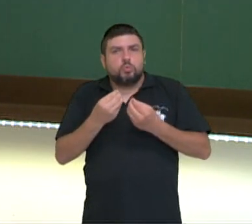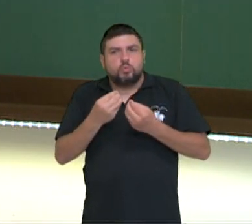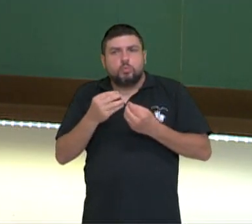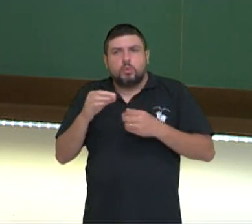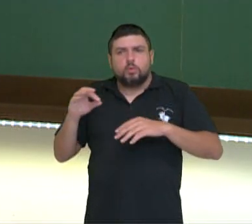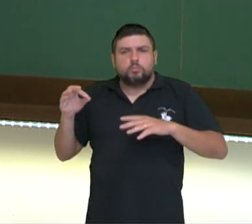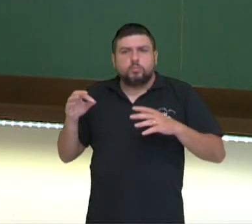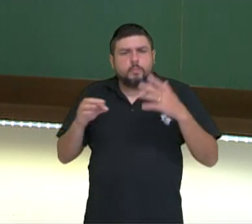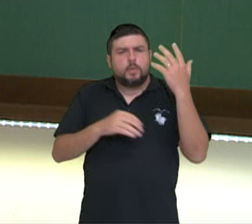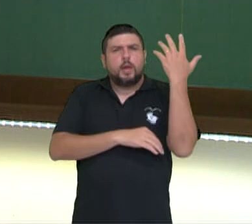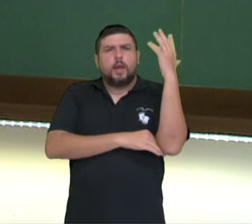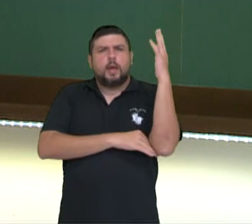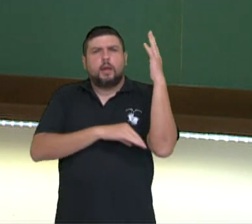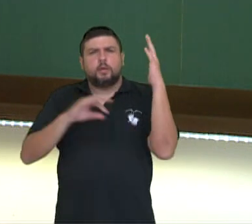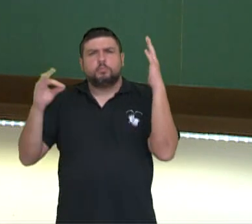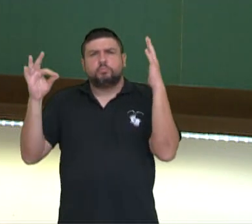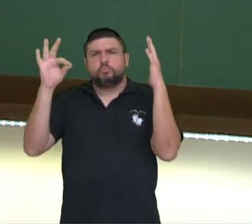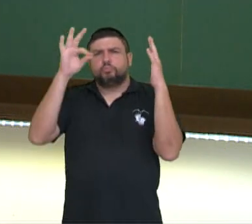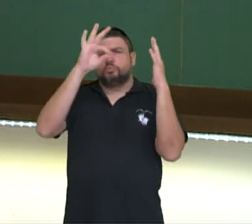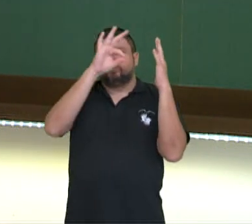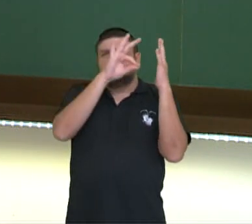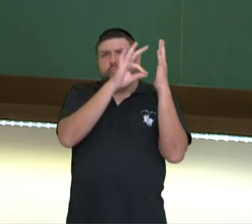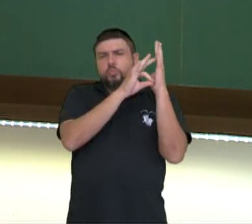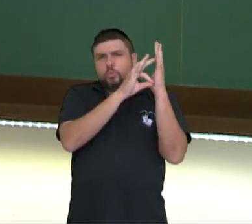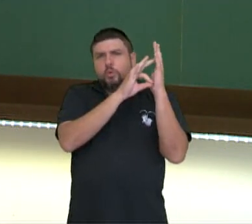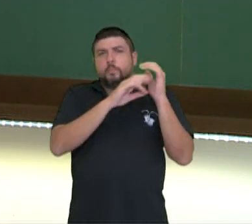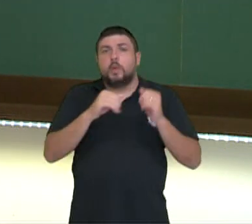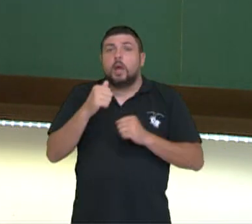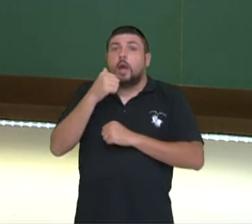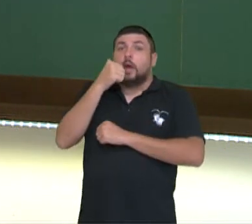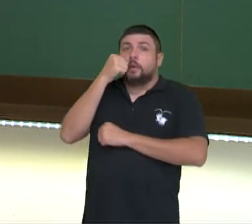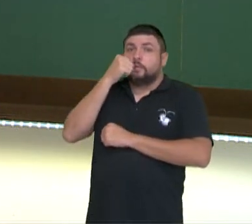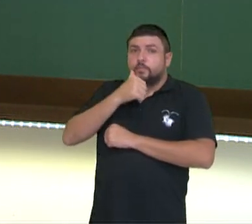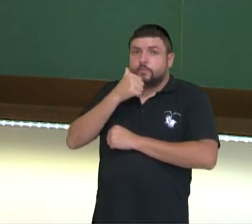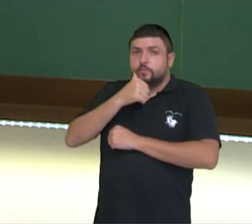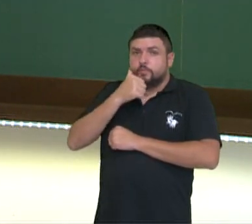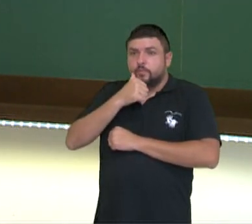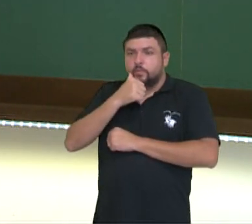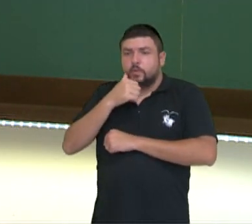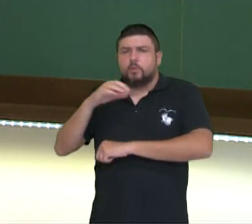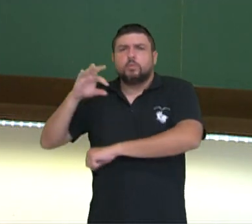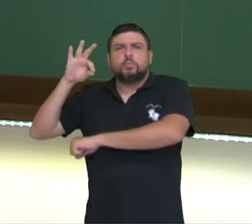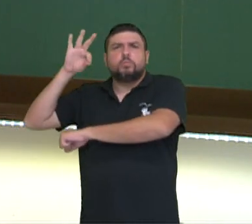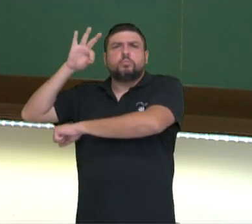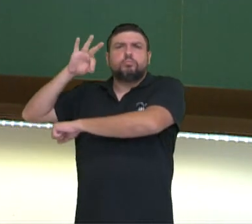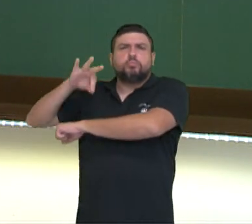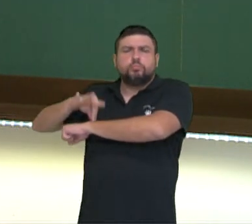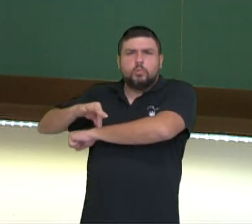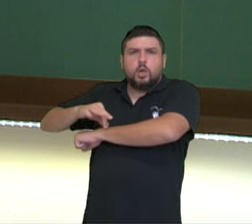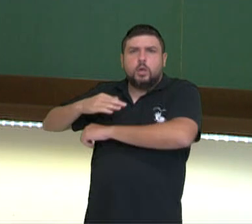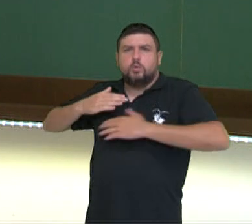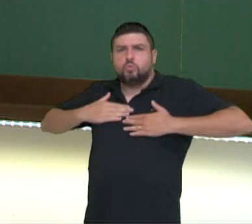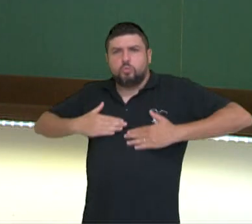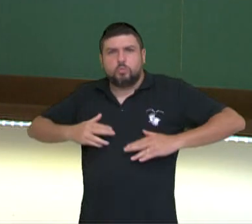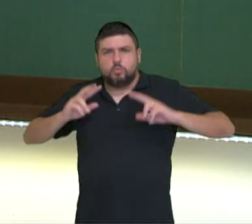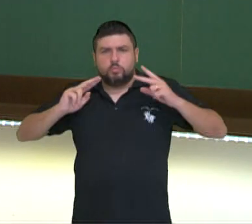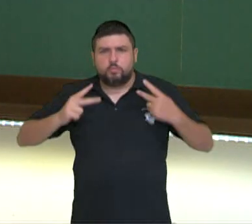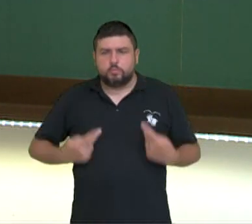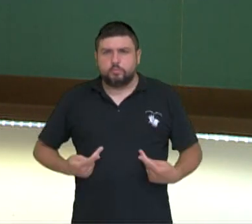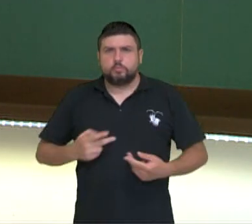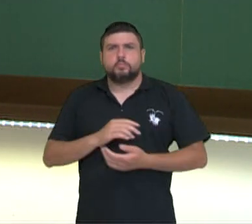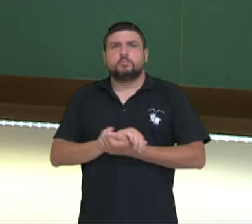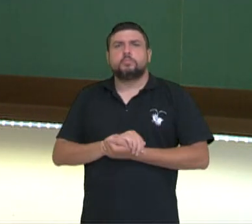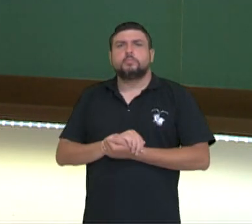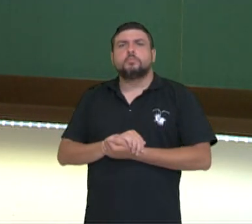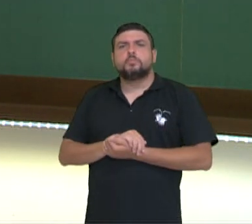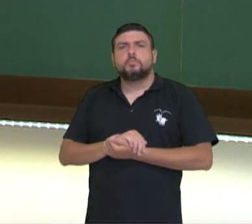plantas, tá? de produtos provenientes de plantas, e as fêmeas serão hematófagas. Elas sim vão se alimentar de sangue. E